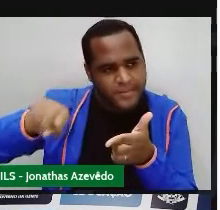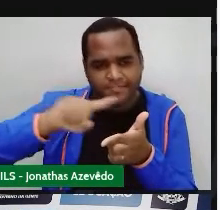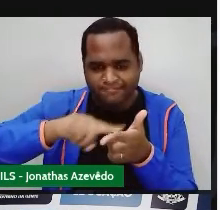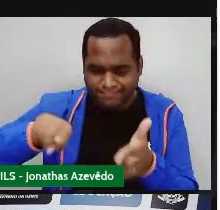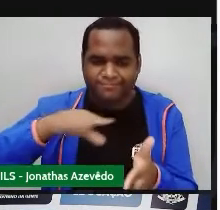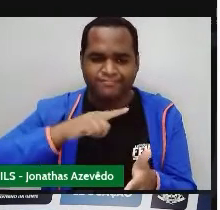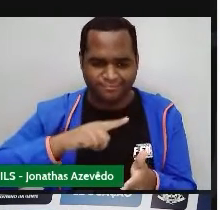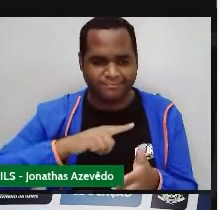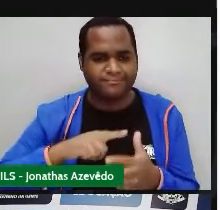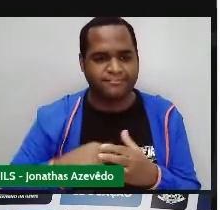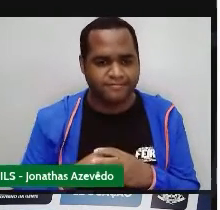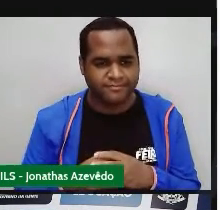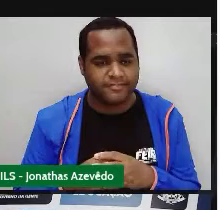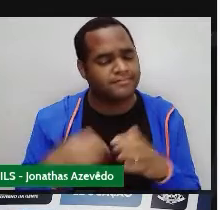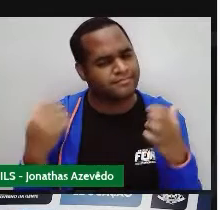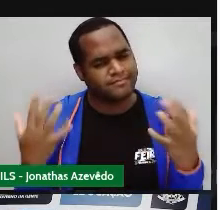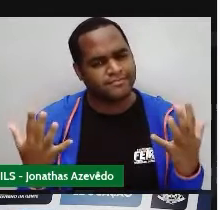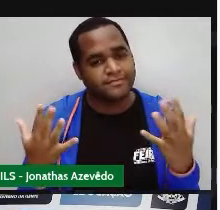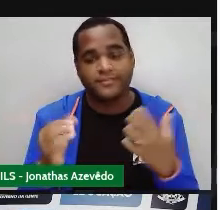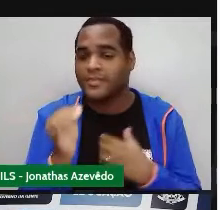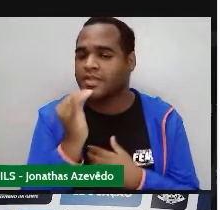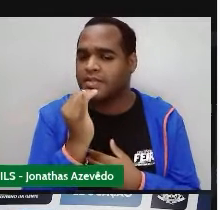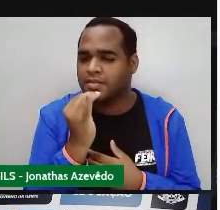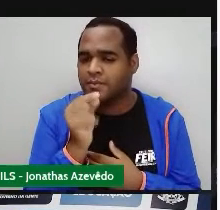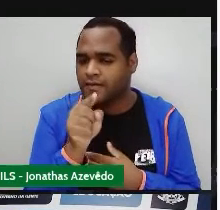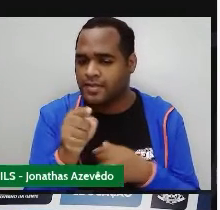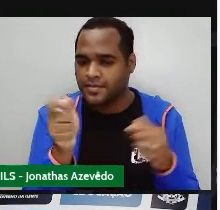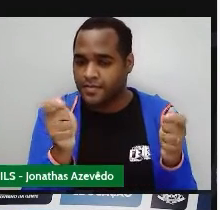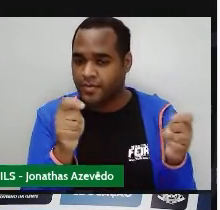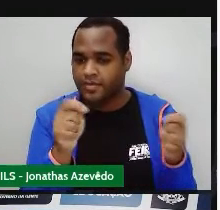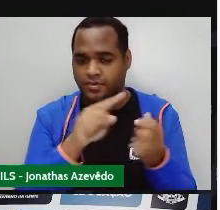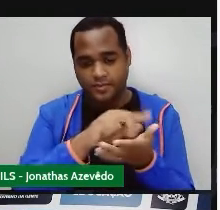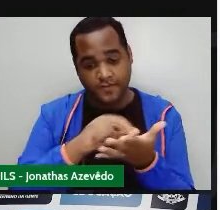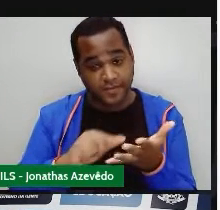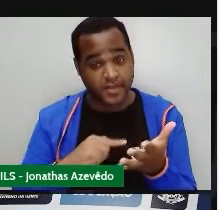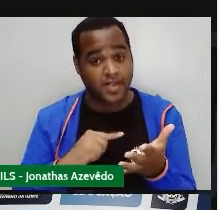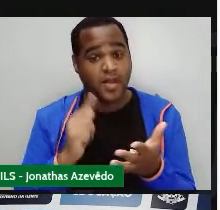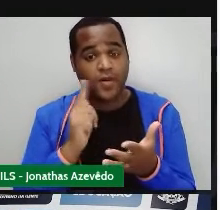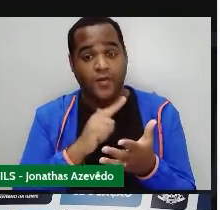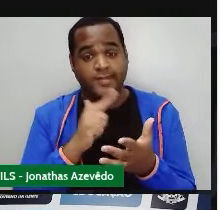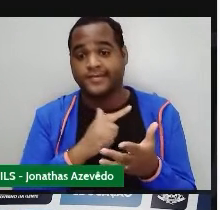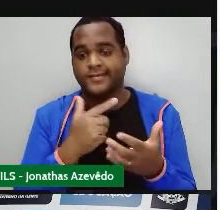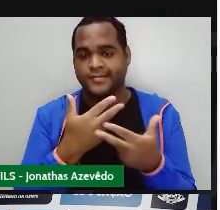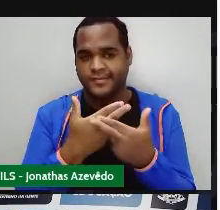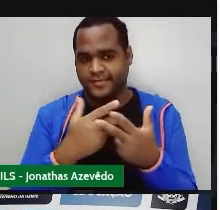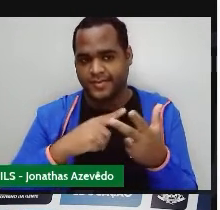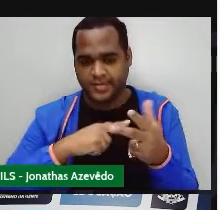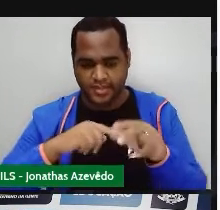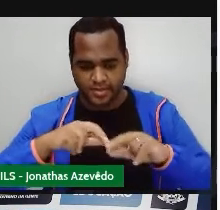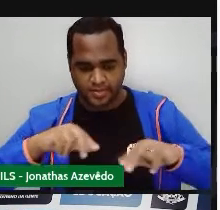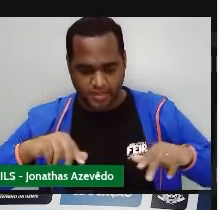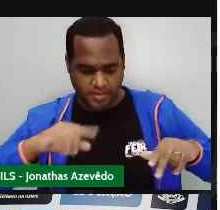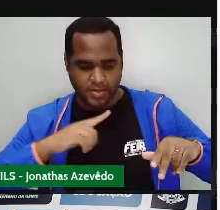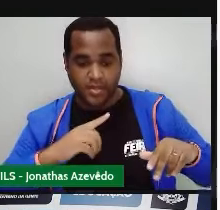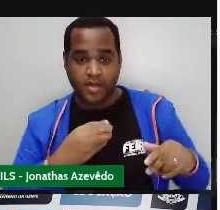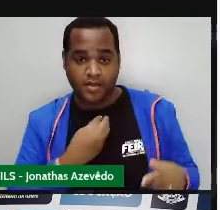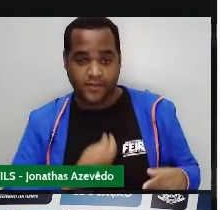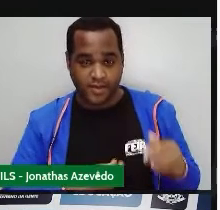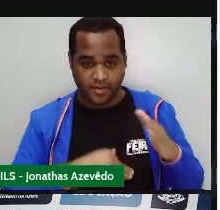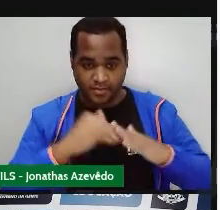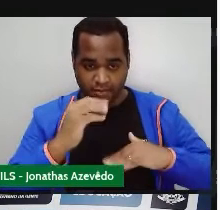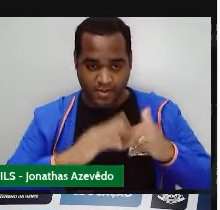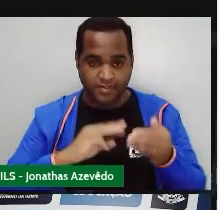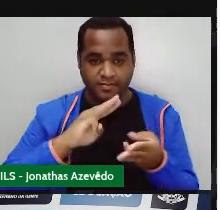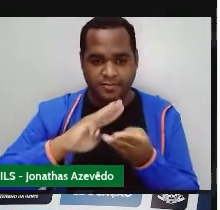vida então que tal pegar né Essa formas de resolver essa forma de resolver problemas em matemática